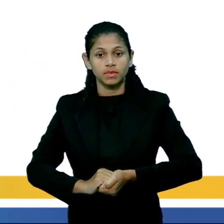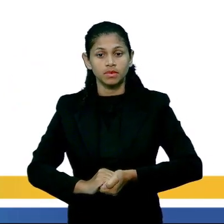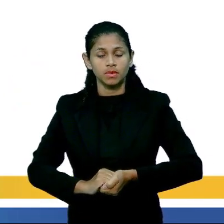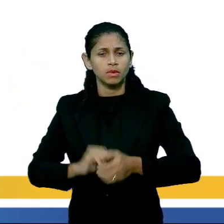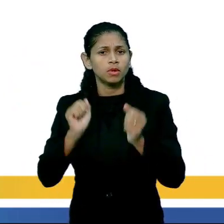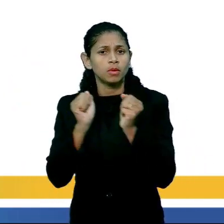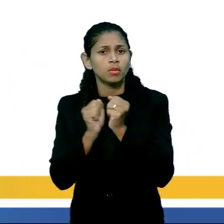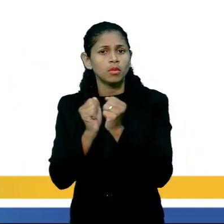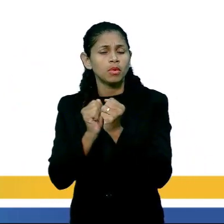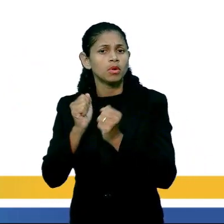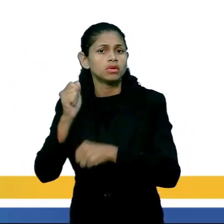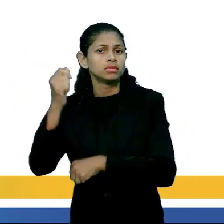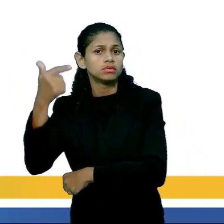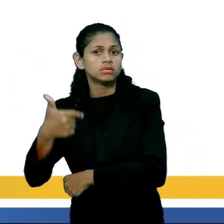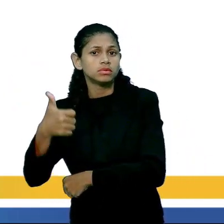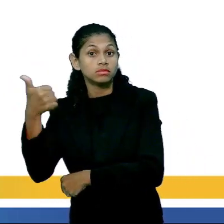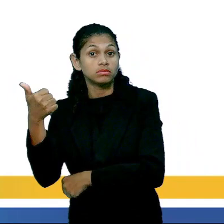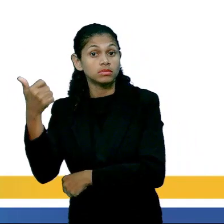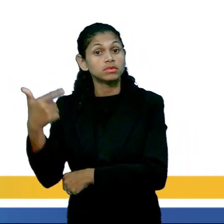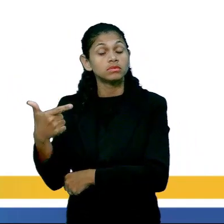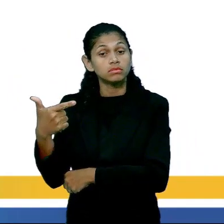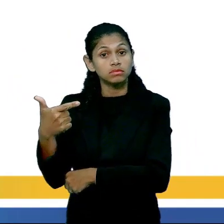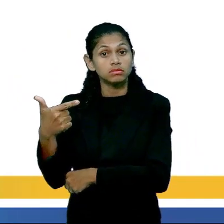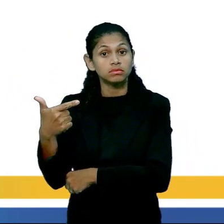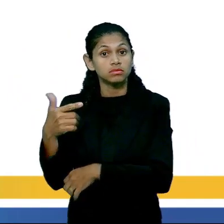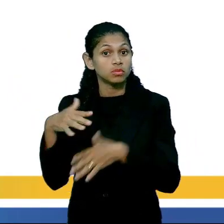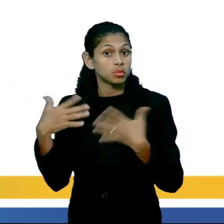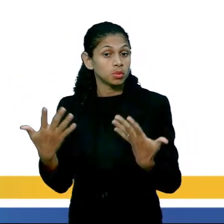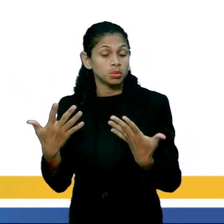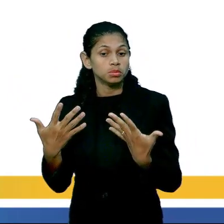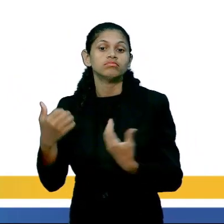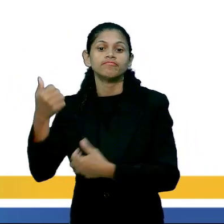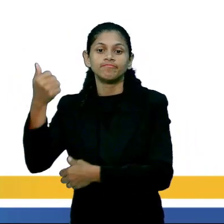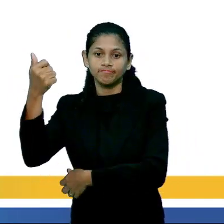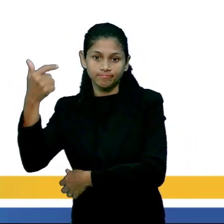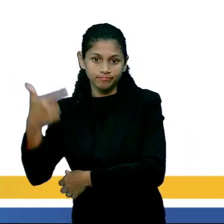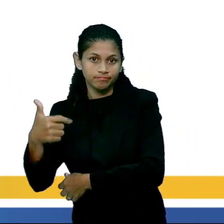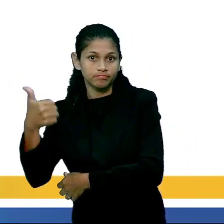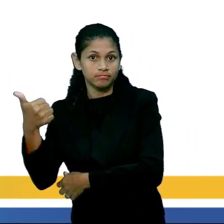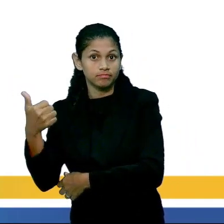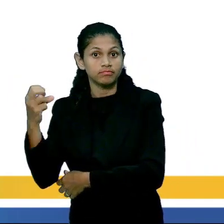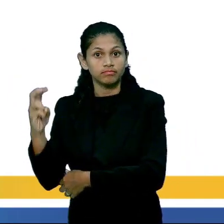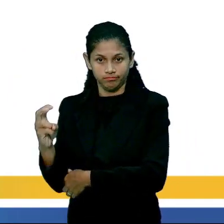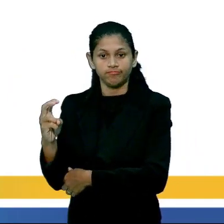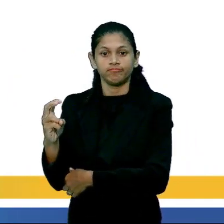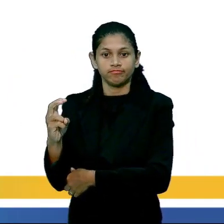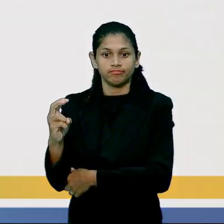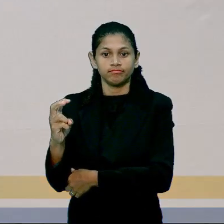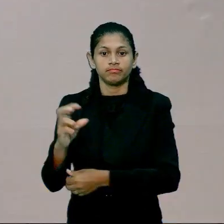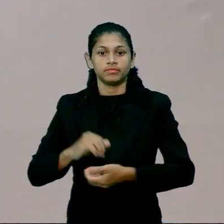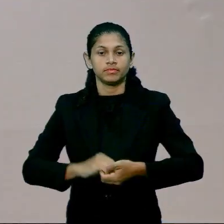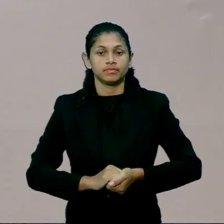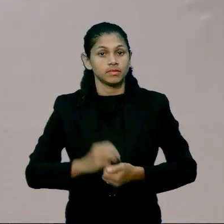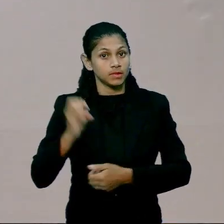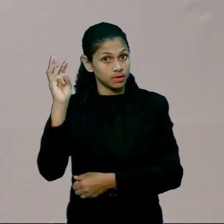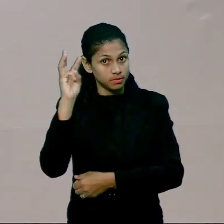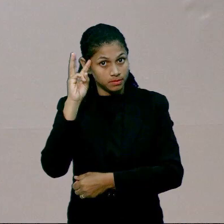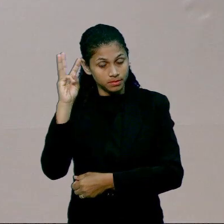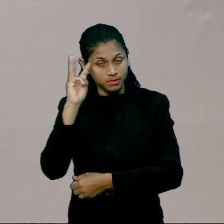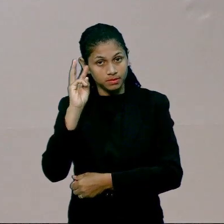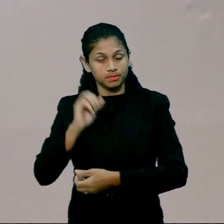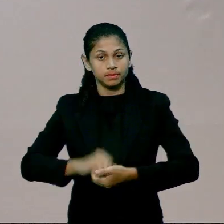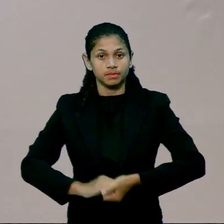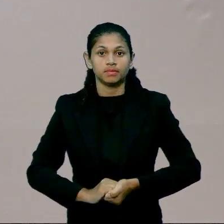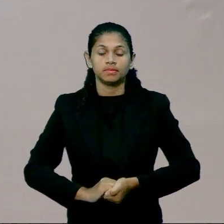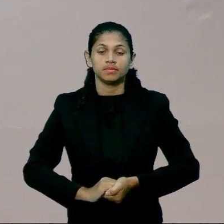é o mais próximo aí 215 então aí normalmente vai cair numa terça-feira Tudo bem